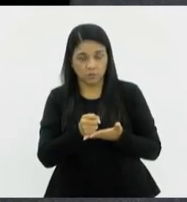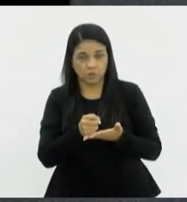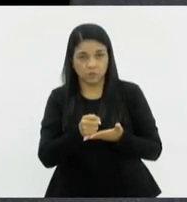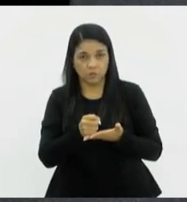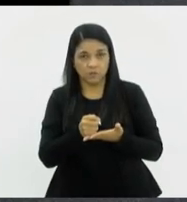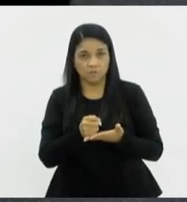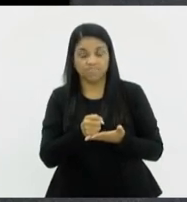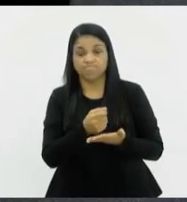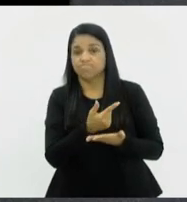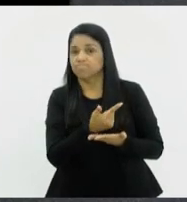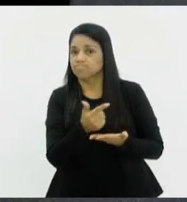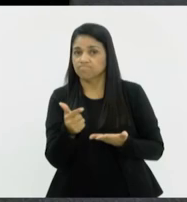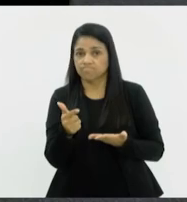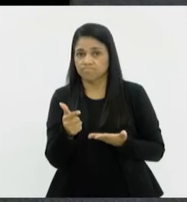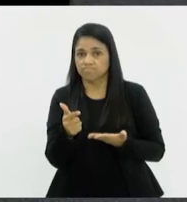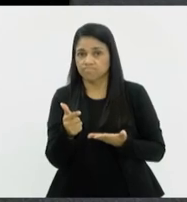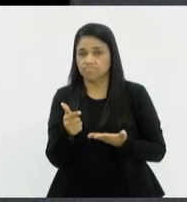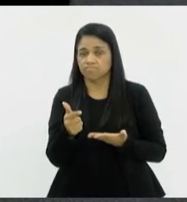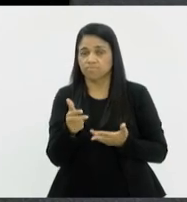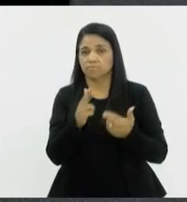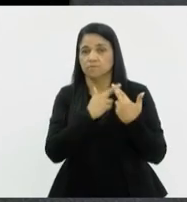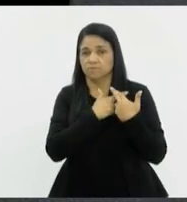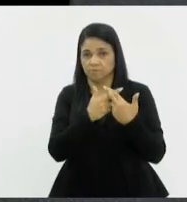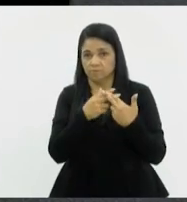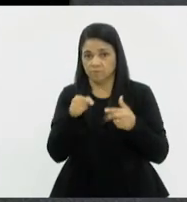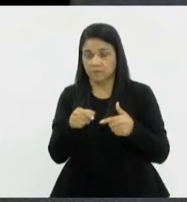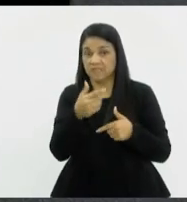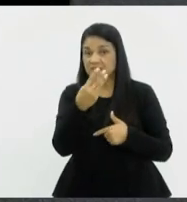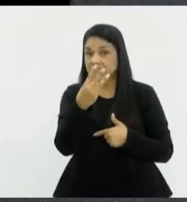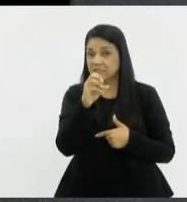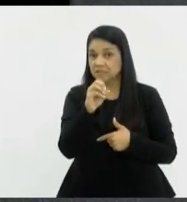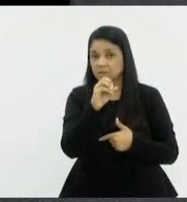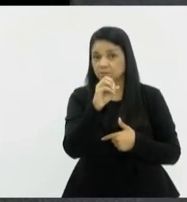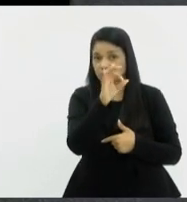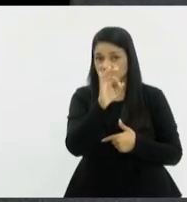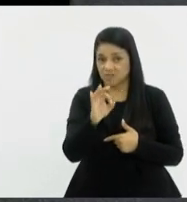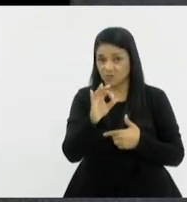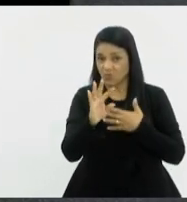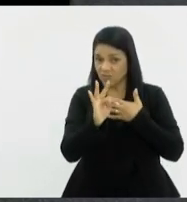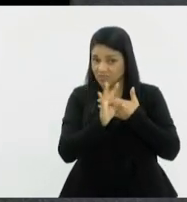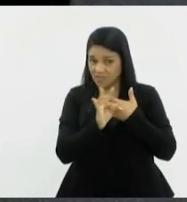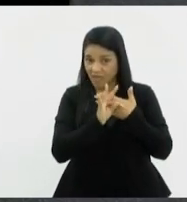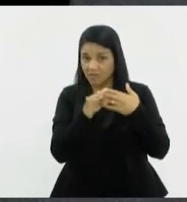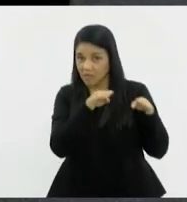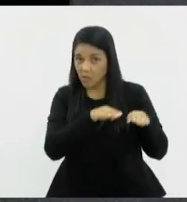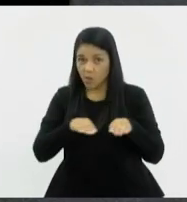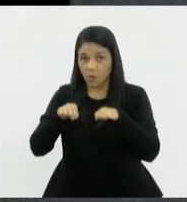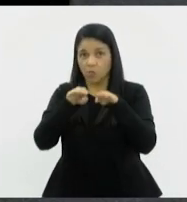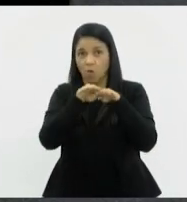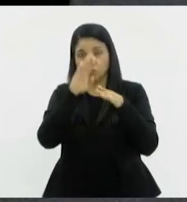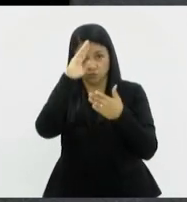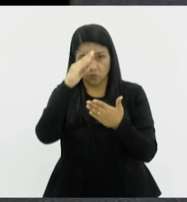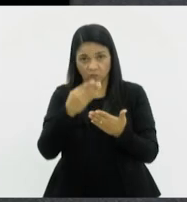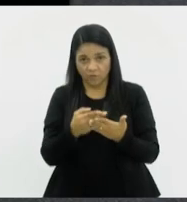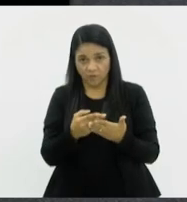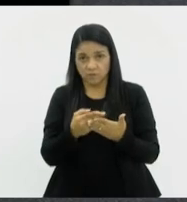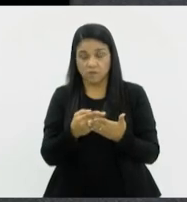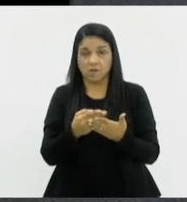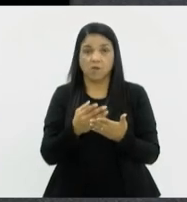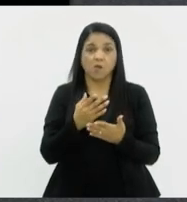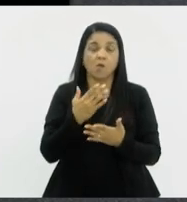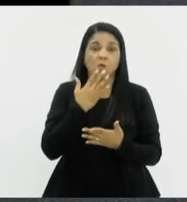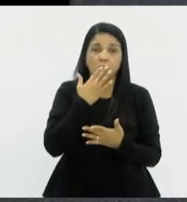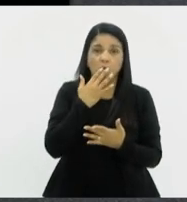inevitavelmente, não tiver 30% de pessoas que sejam técnicas igualmente de confiança, da cor negra